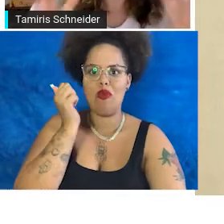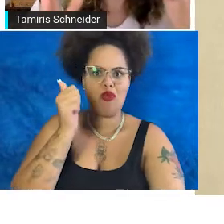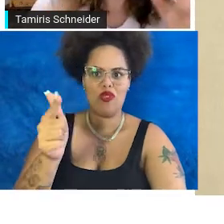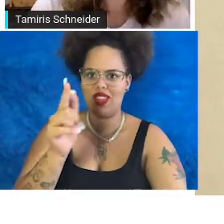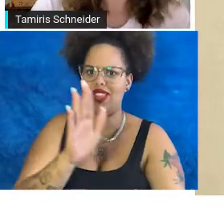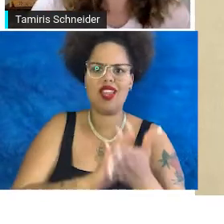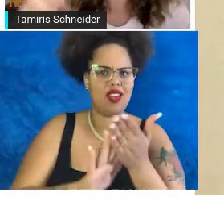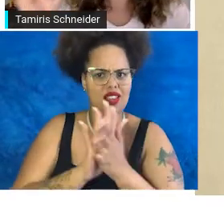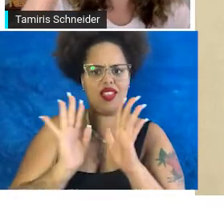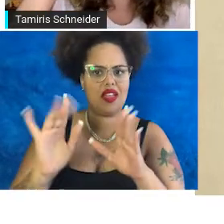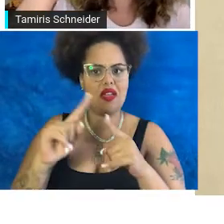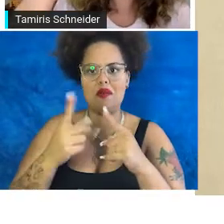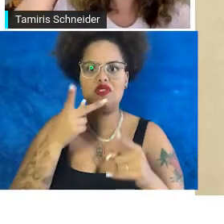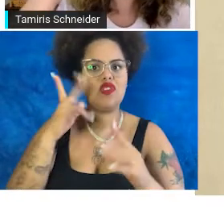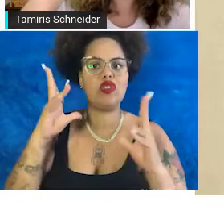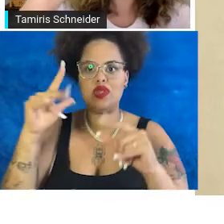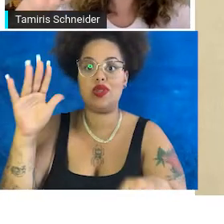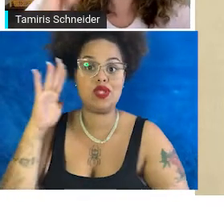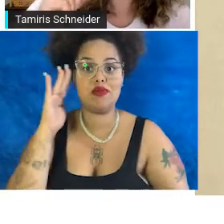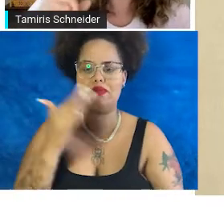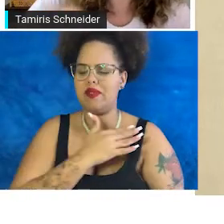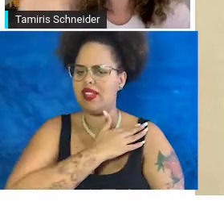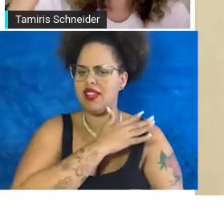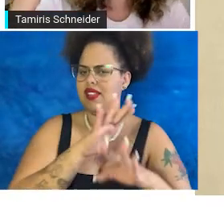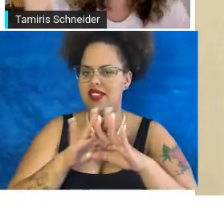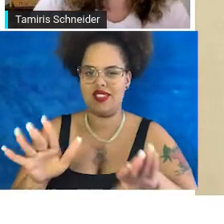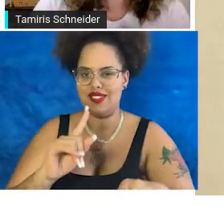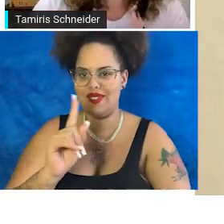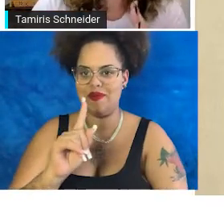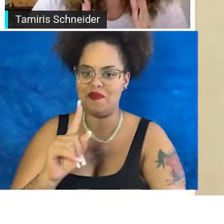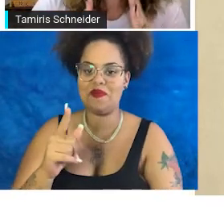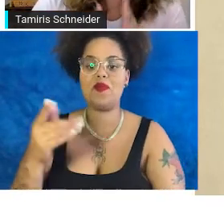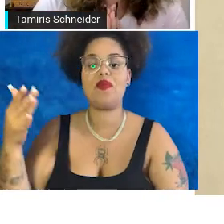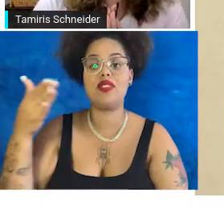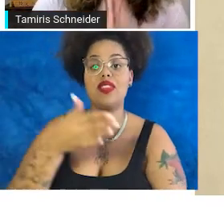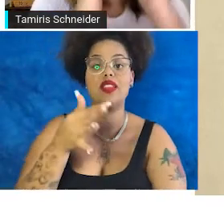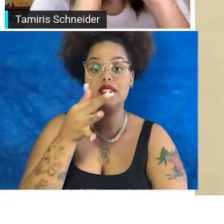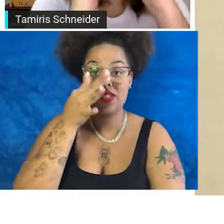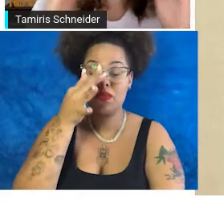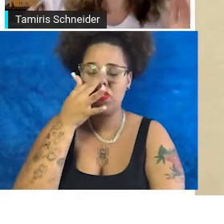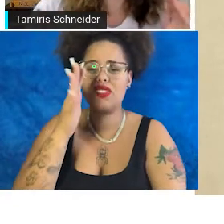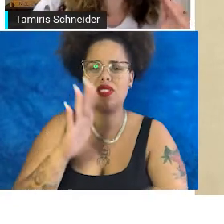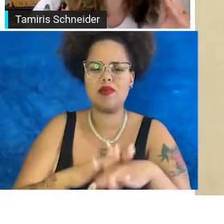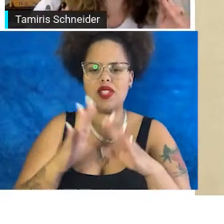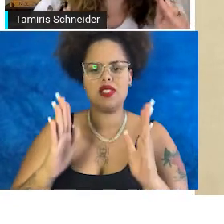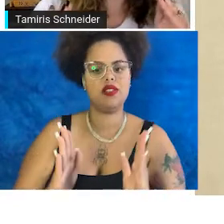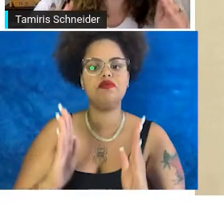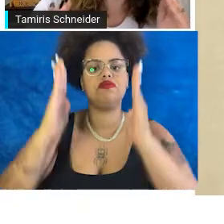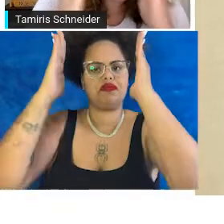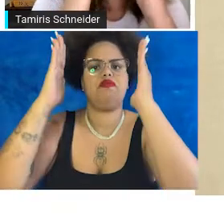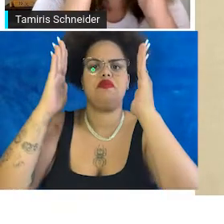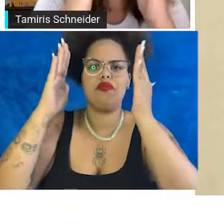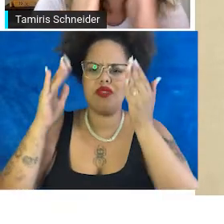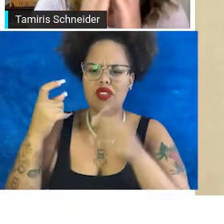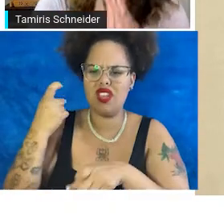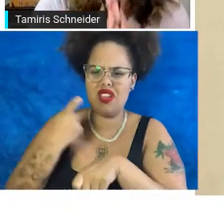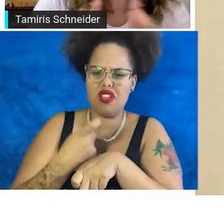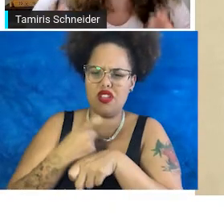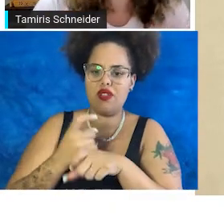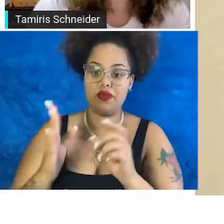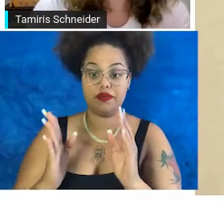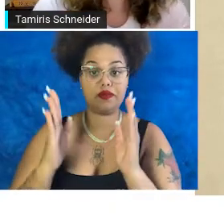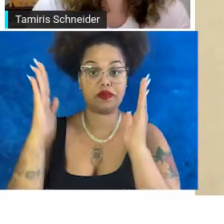dos personagens é isso. Então, a gente vai trazer lá as plantas mais retas, aquelas coisas bem rígidas.